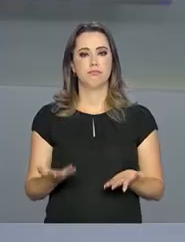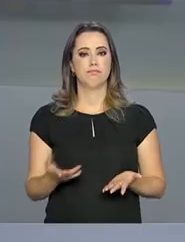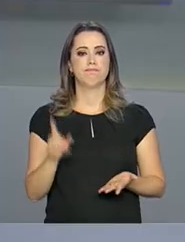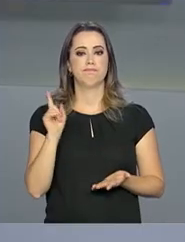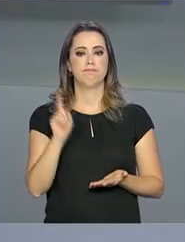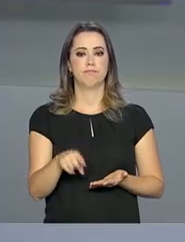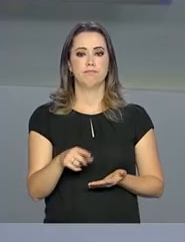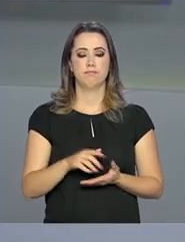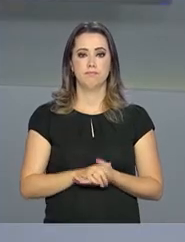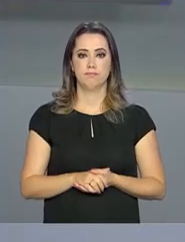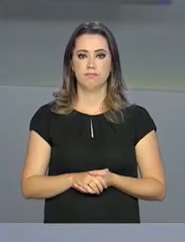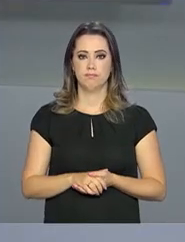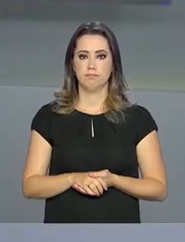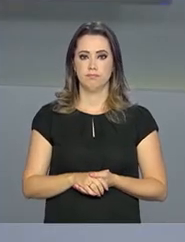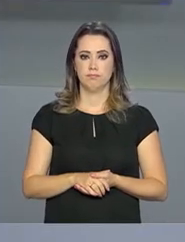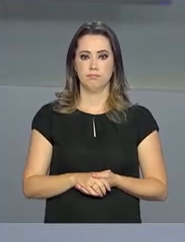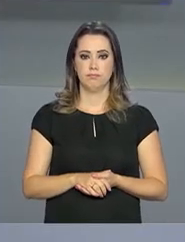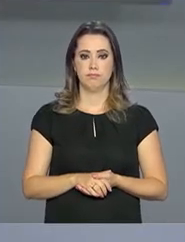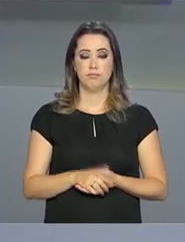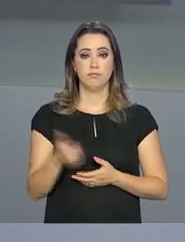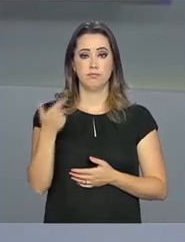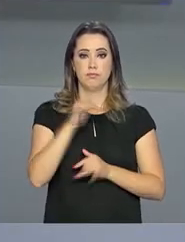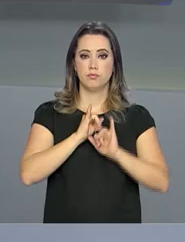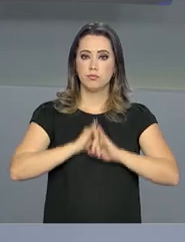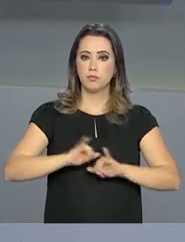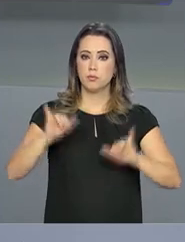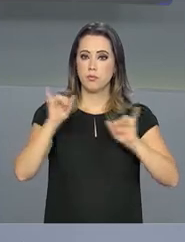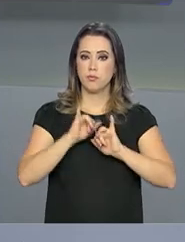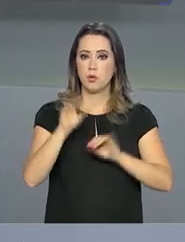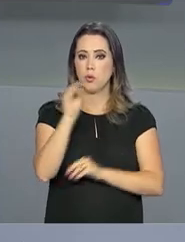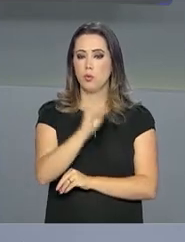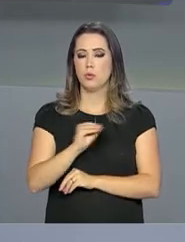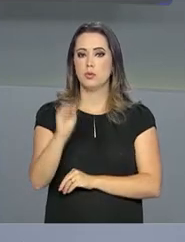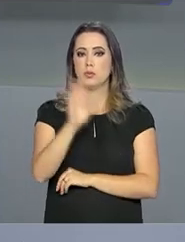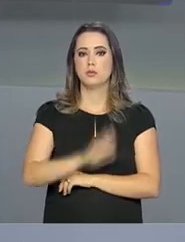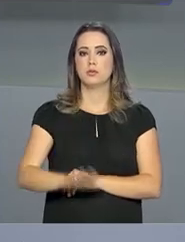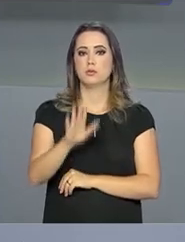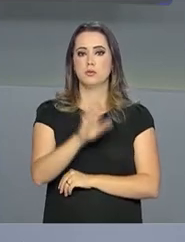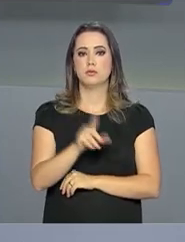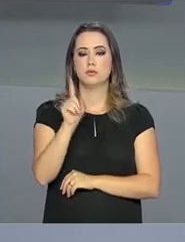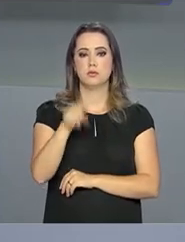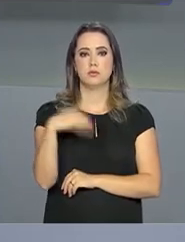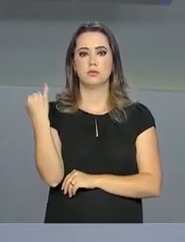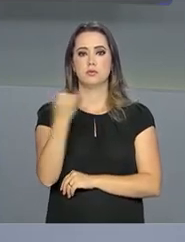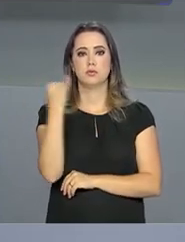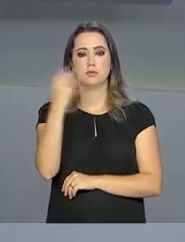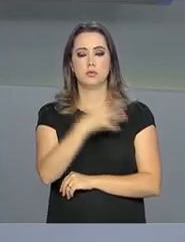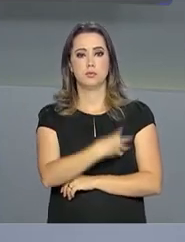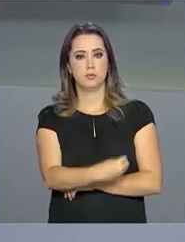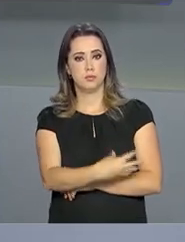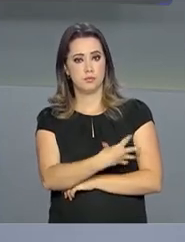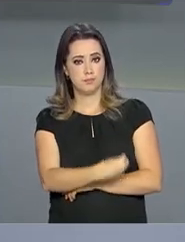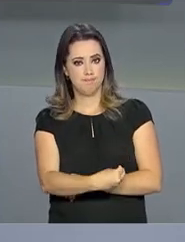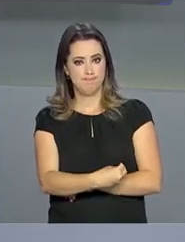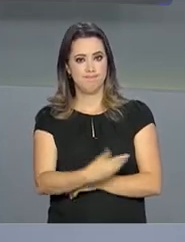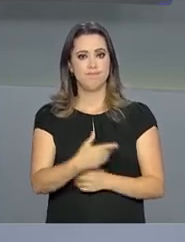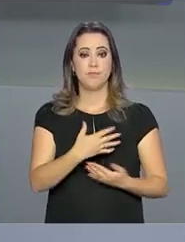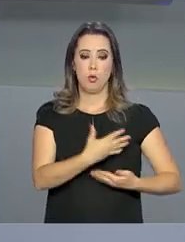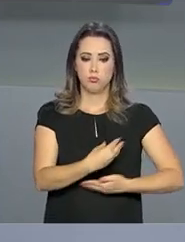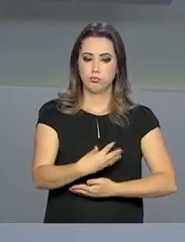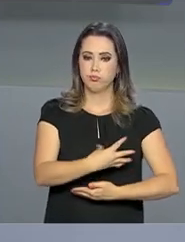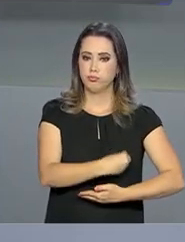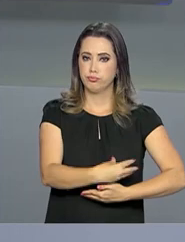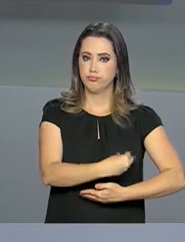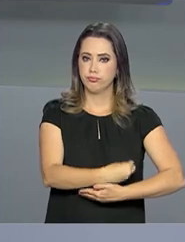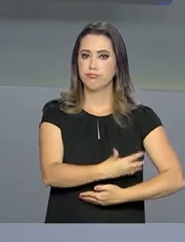é uma outra campanha voltada para o cuidado com as crianças sobre a importância da amamentação além